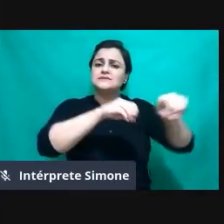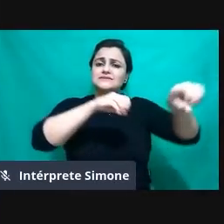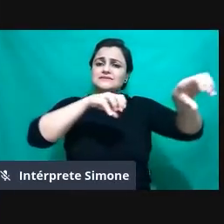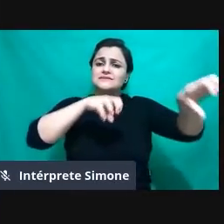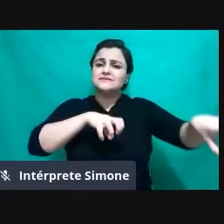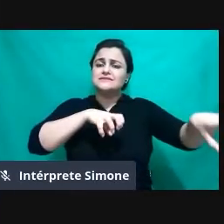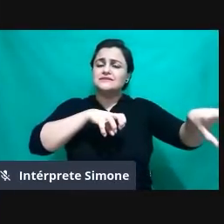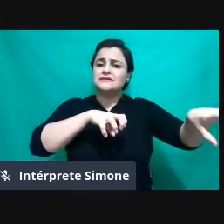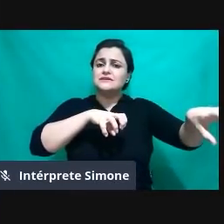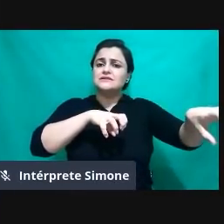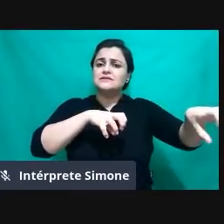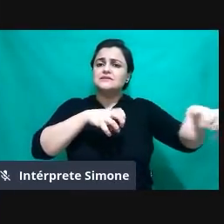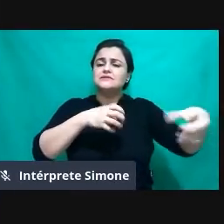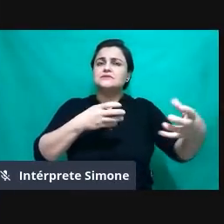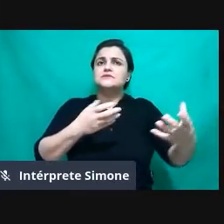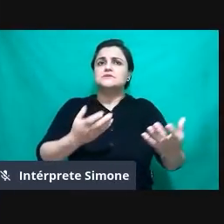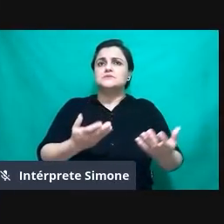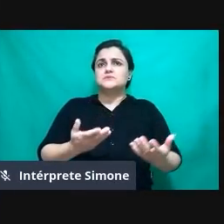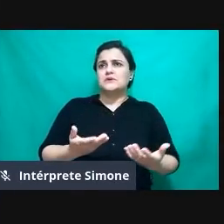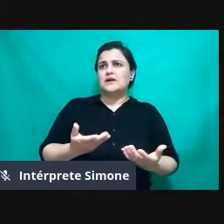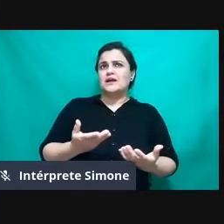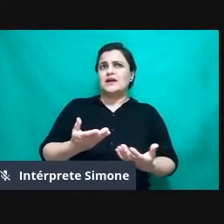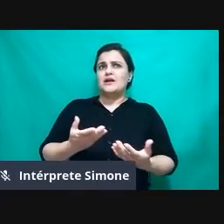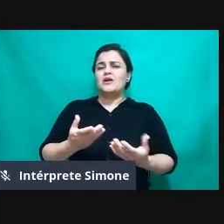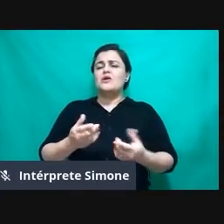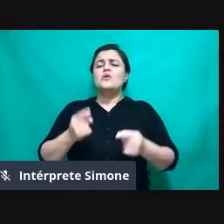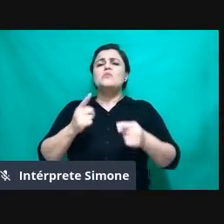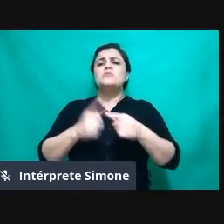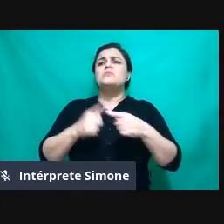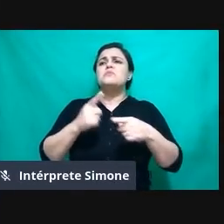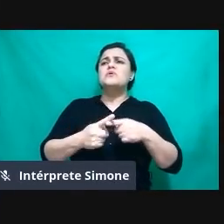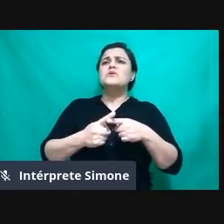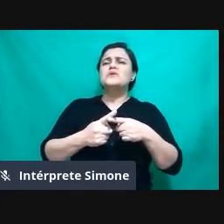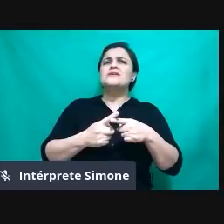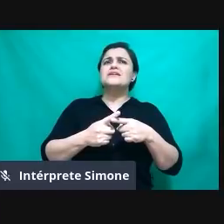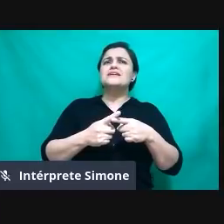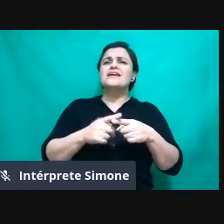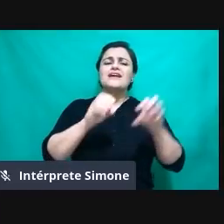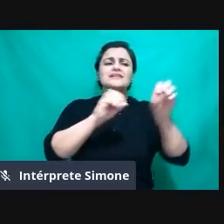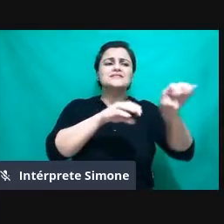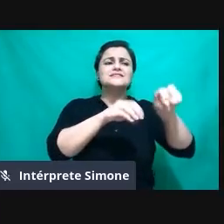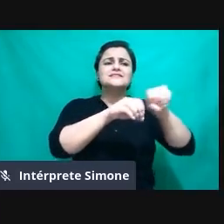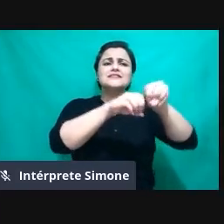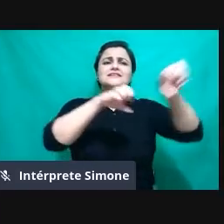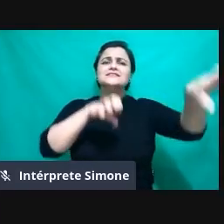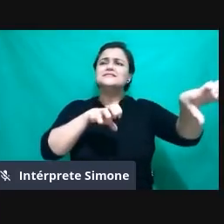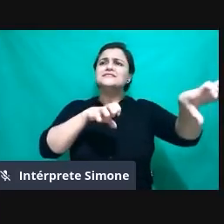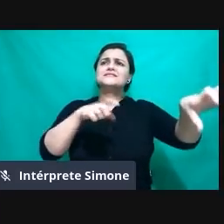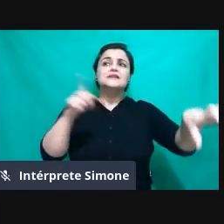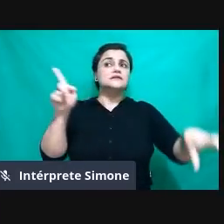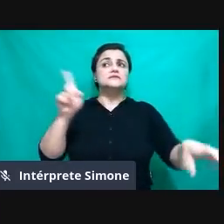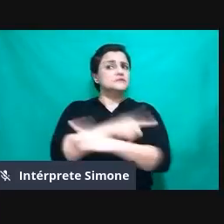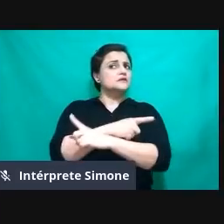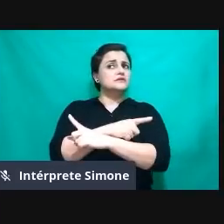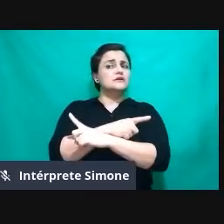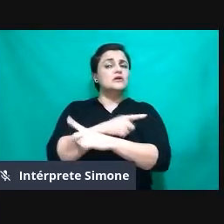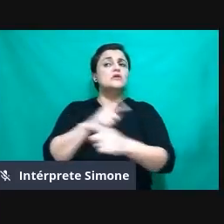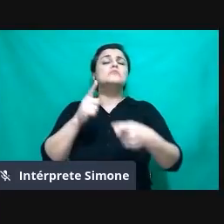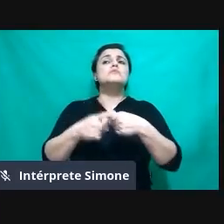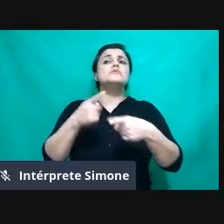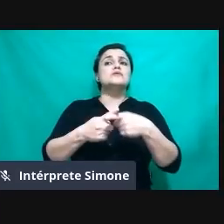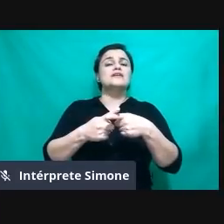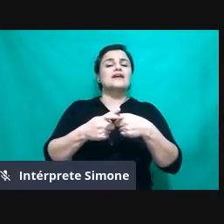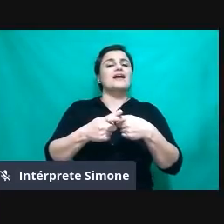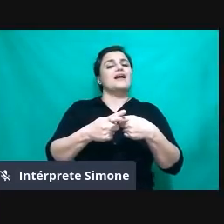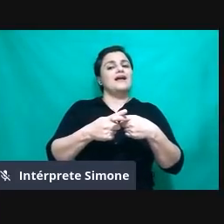realmente não é um ensino à distância, porque o ensino à distância ele precisa de toda uma estrutura, ele precisa de uma organização,